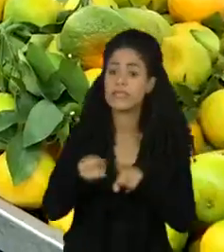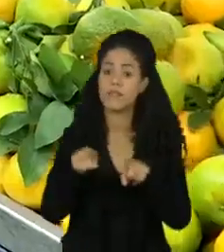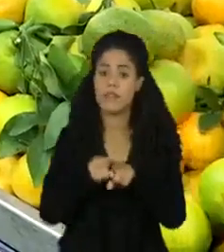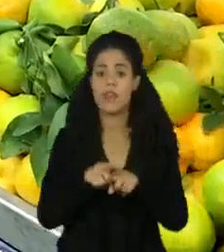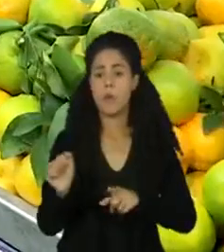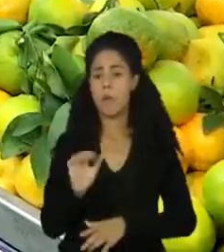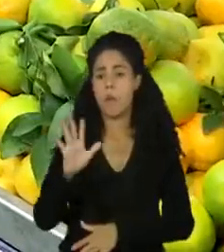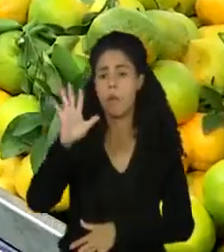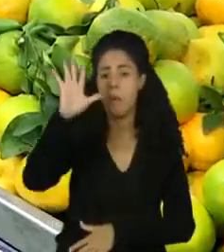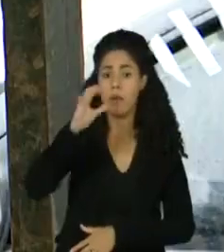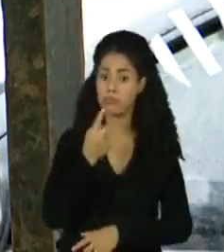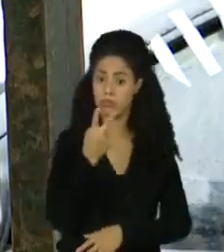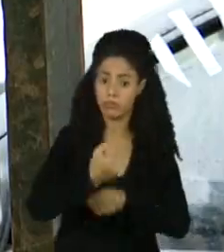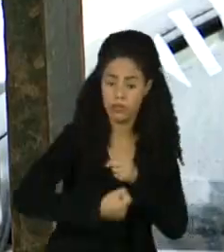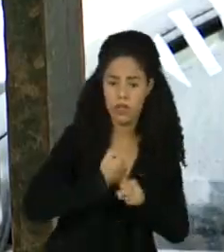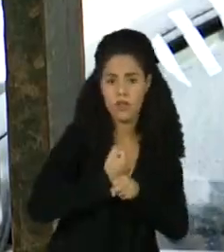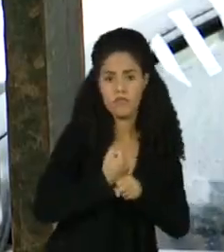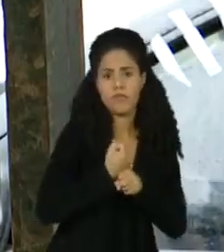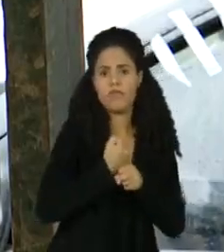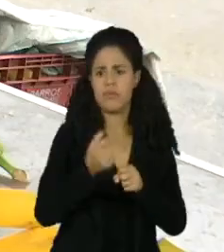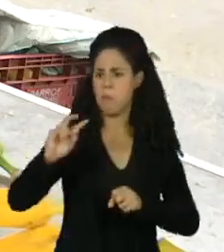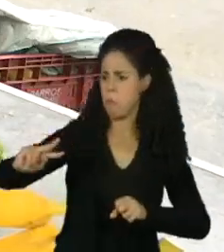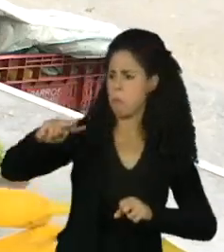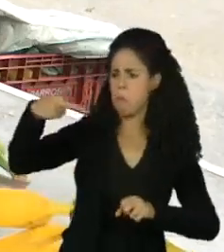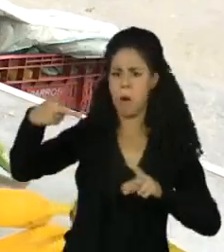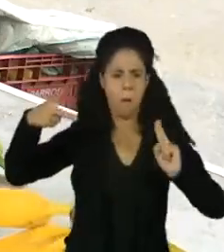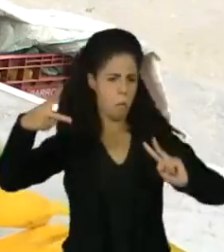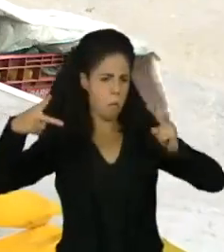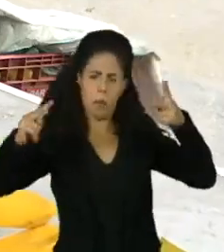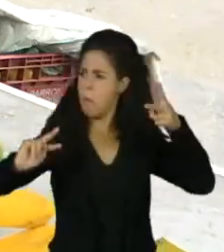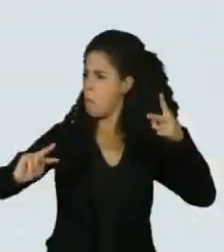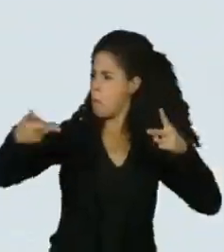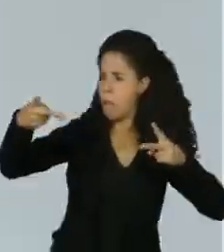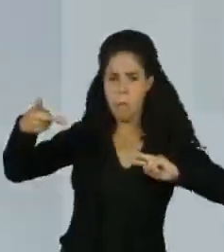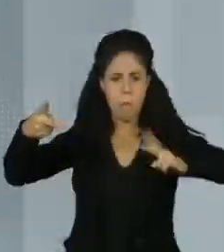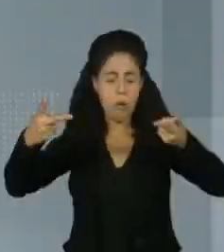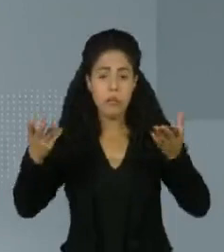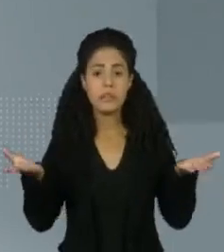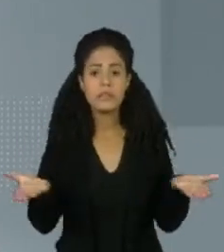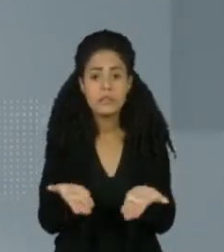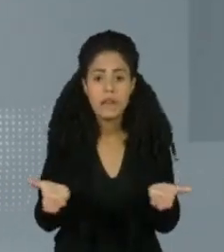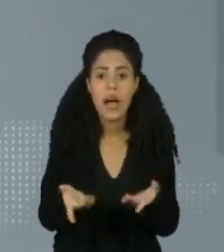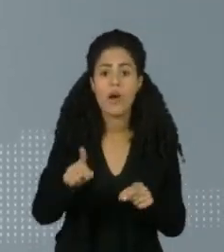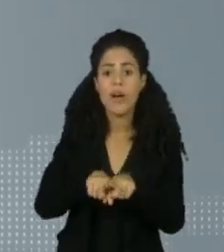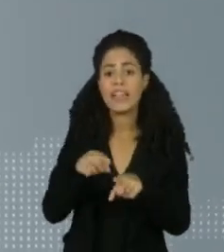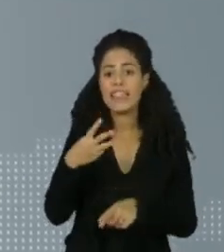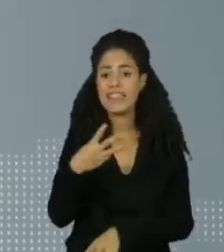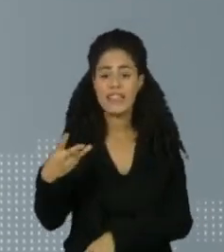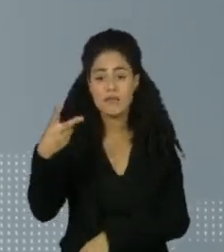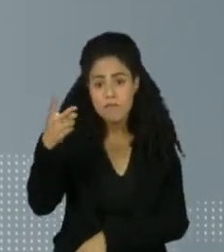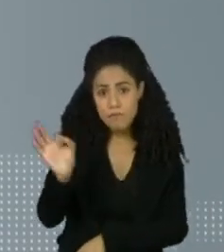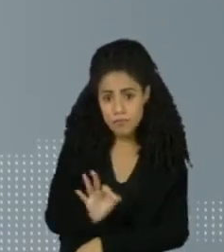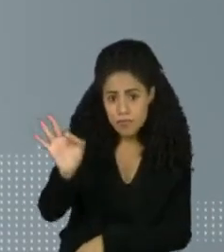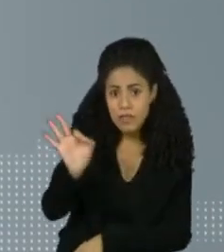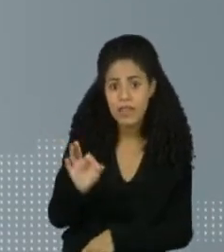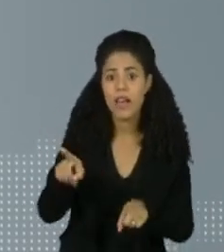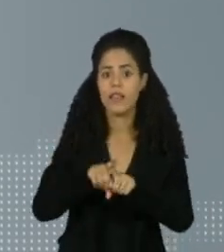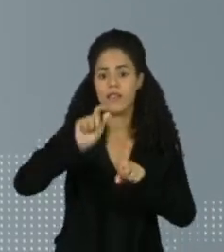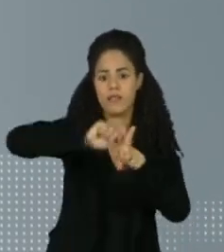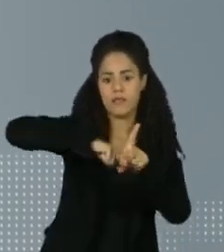nos últimos 2 anos, com preços reajustados acima da inflação do período. A alta foi de 32% para a